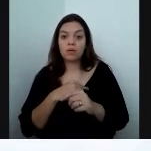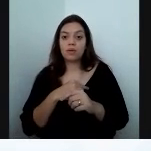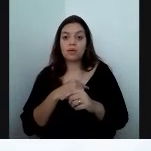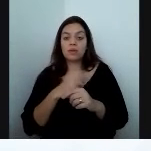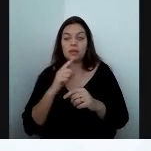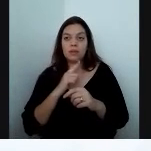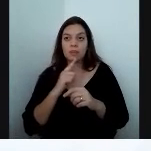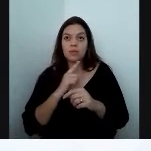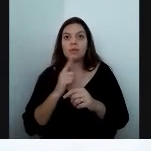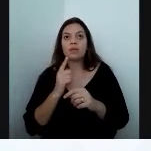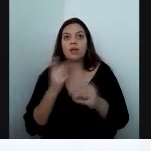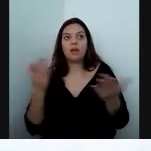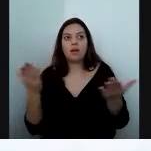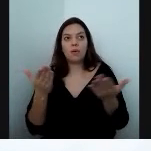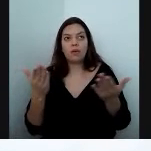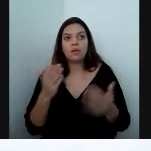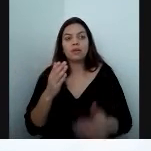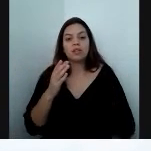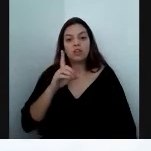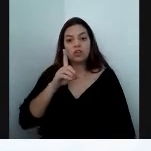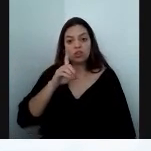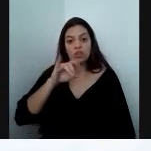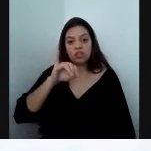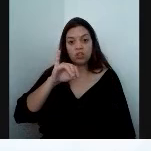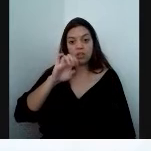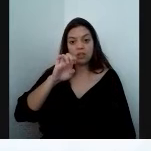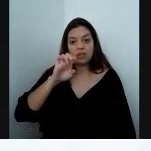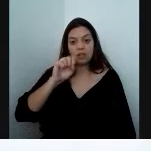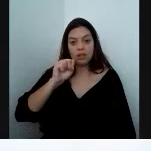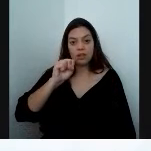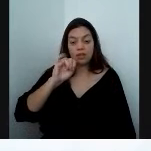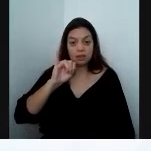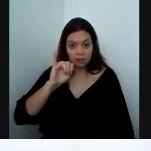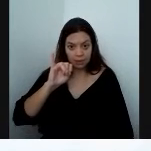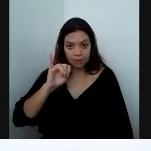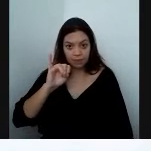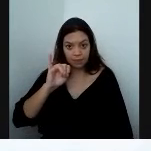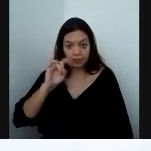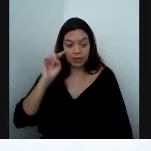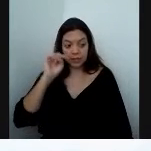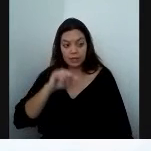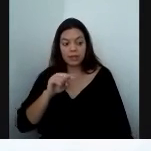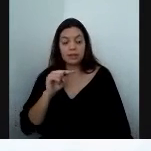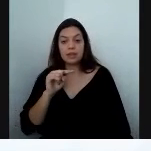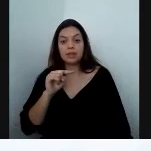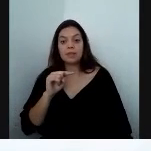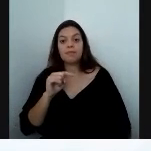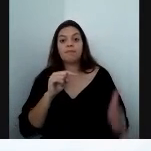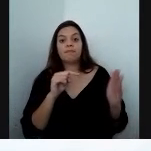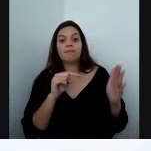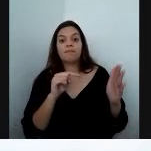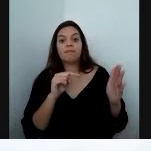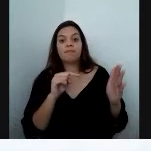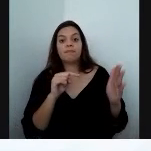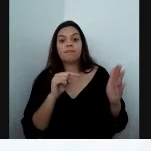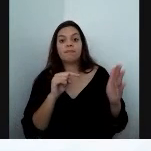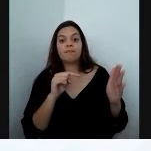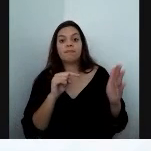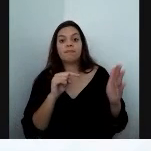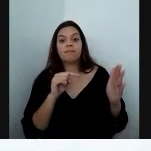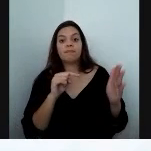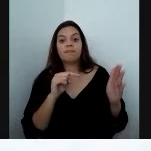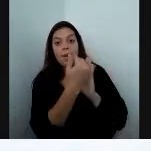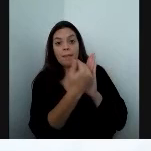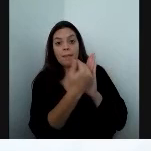faz essa compilação e nos mostra nessa nota técnica, vai chamando a atenção dos sindicatos. Né? De repente, se alguém não tinha pensado nisso,